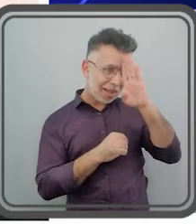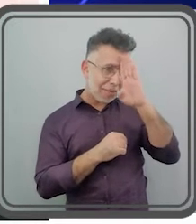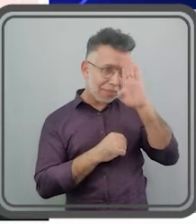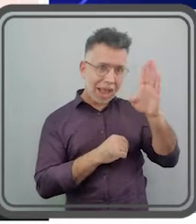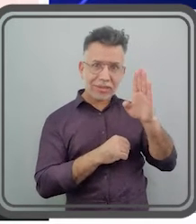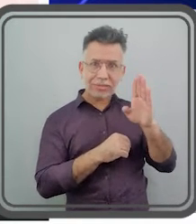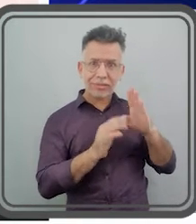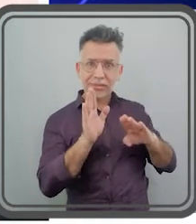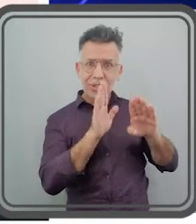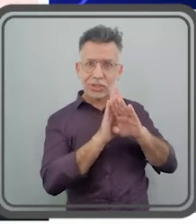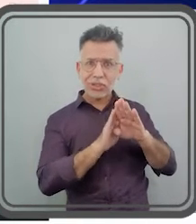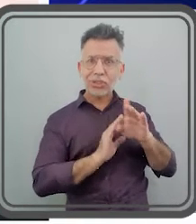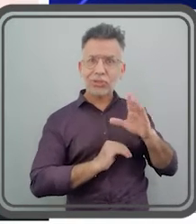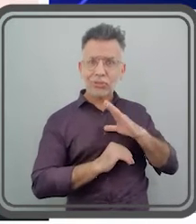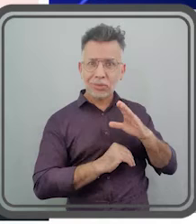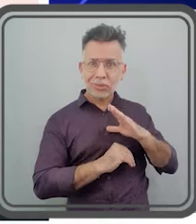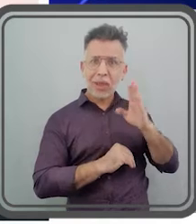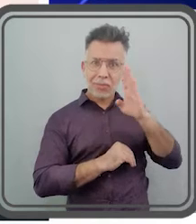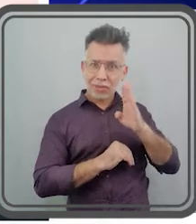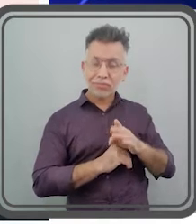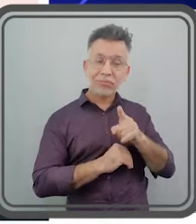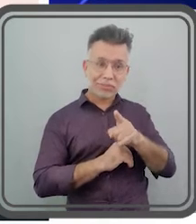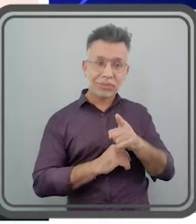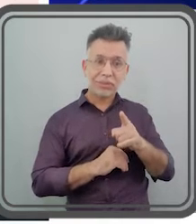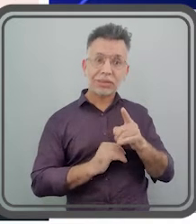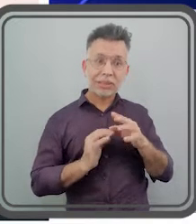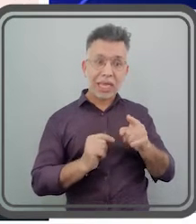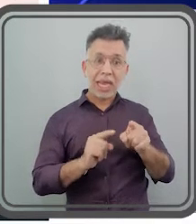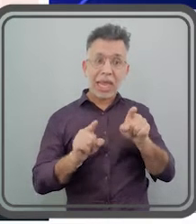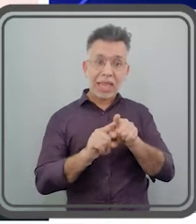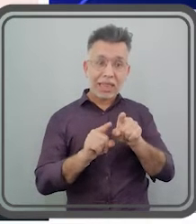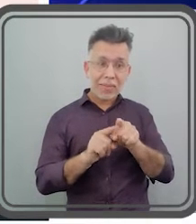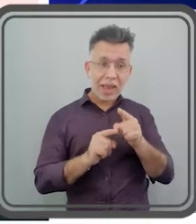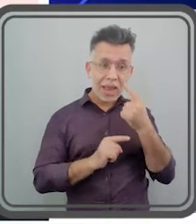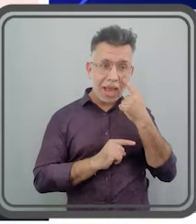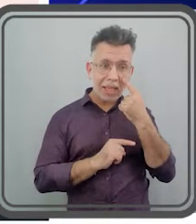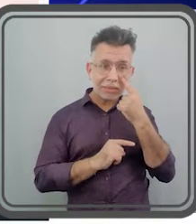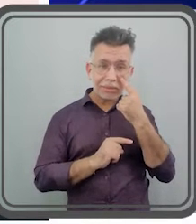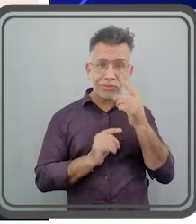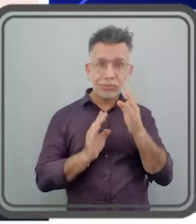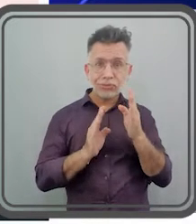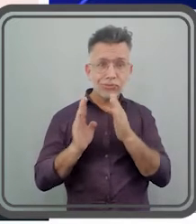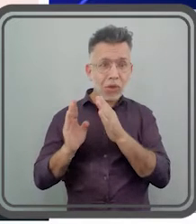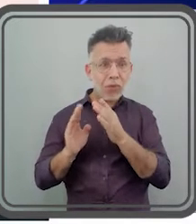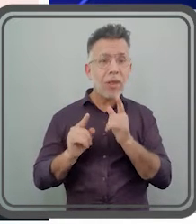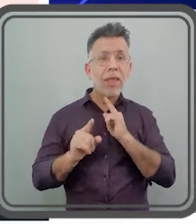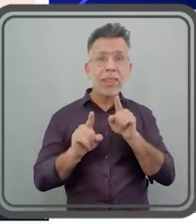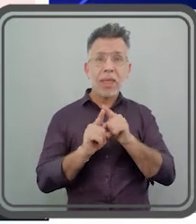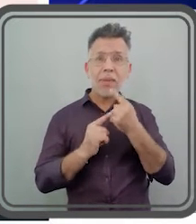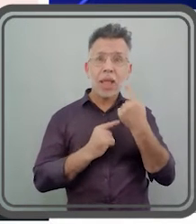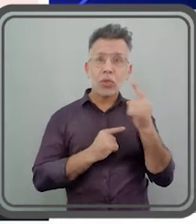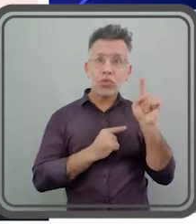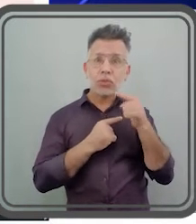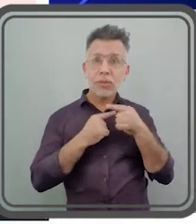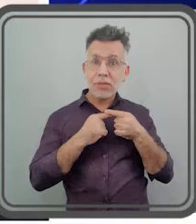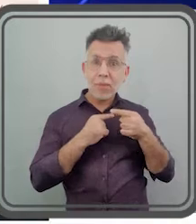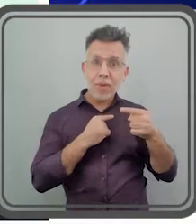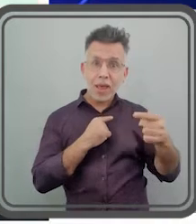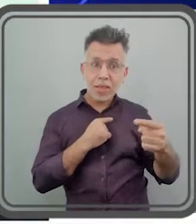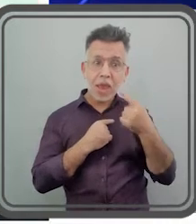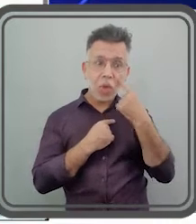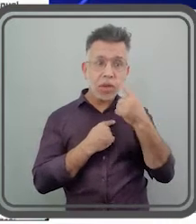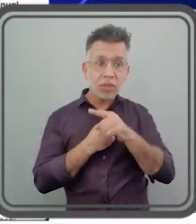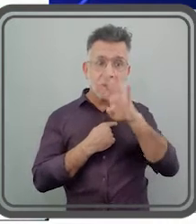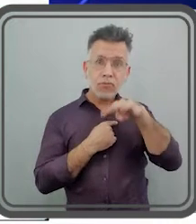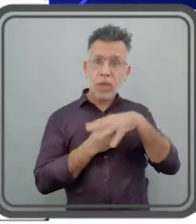do Brasil o exato a gente traz os principais destinos E aí tem que ir lá para o rodar a controlar a gente vai ver últimas semanas é